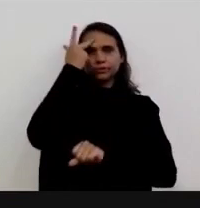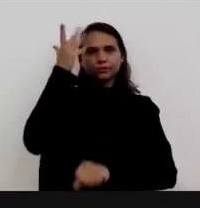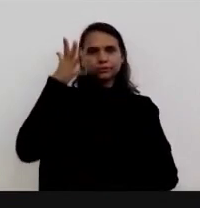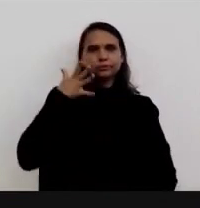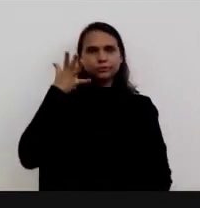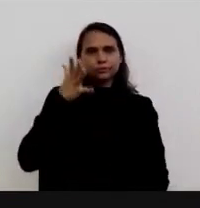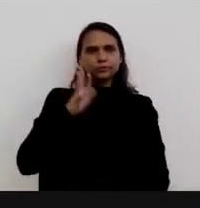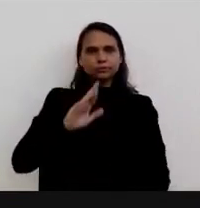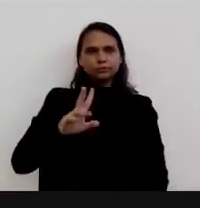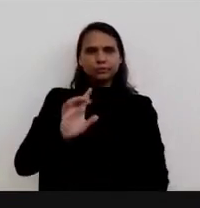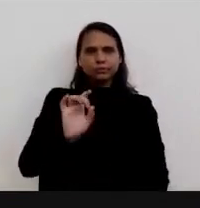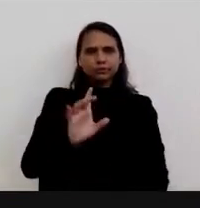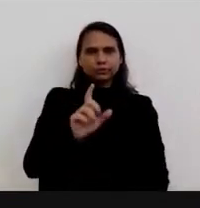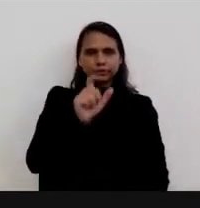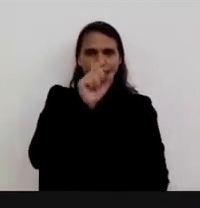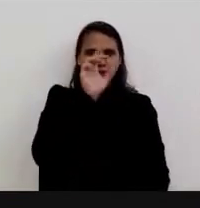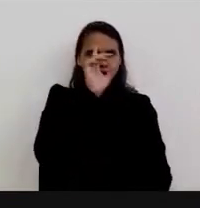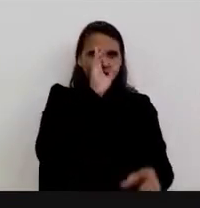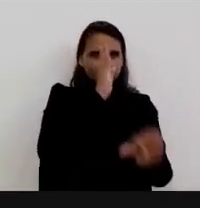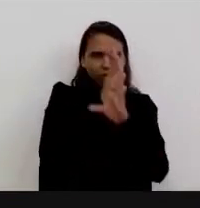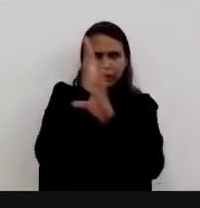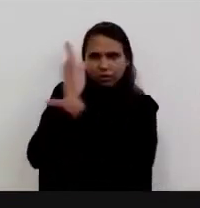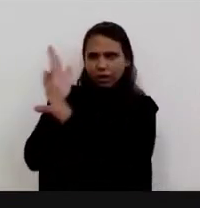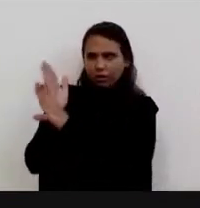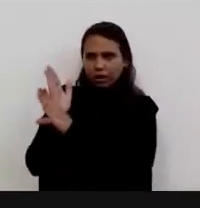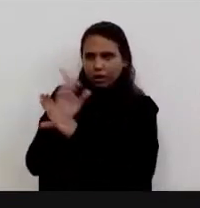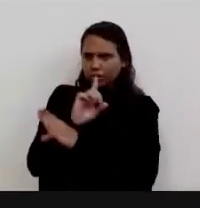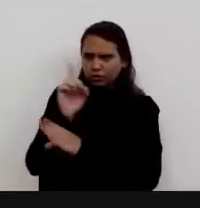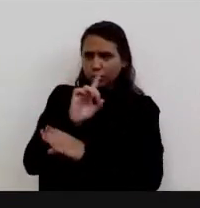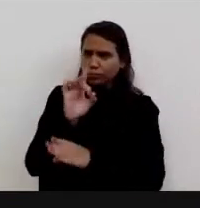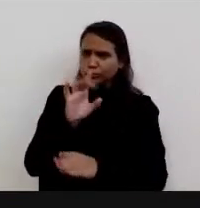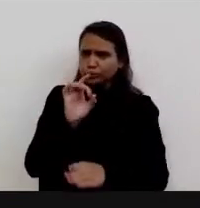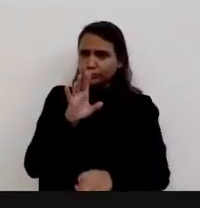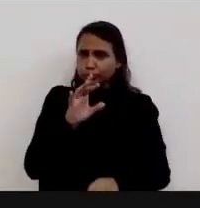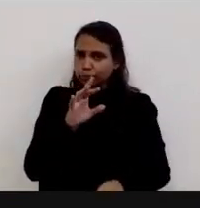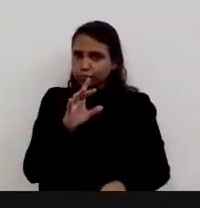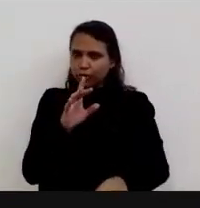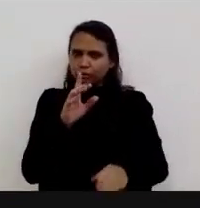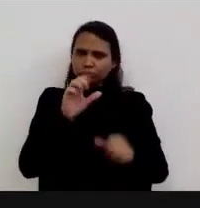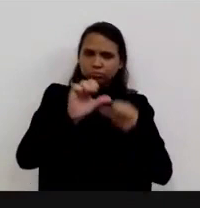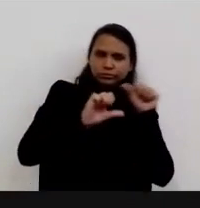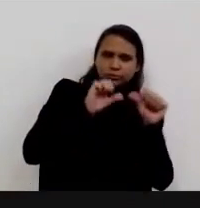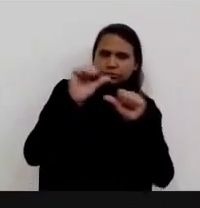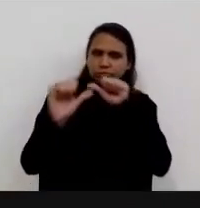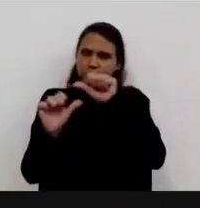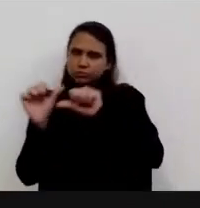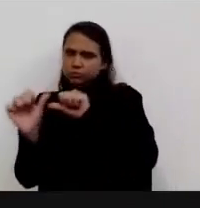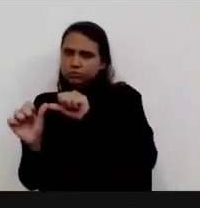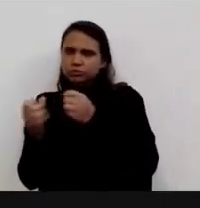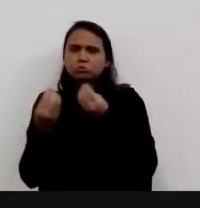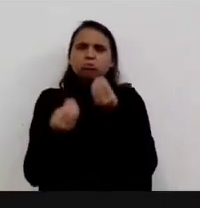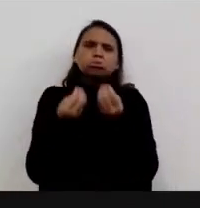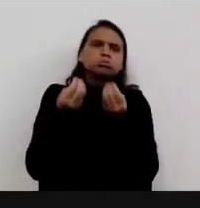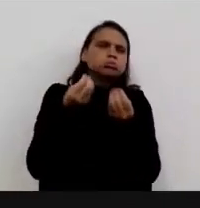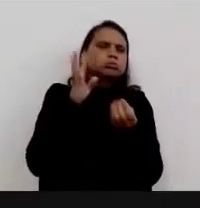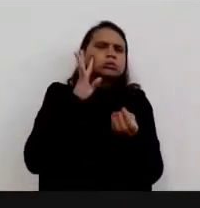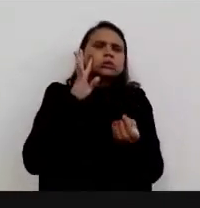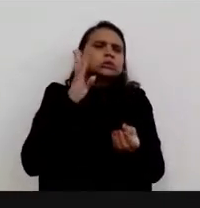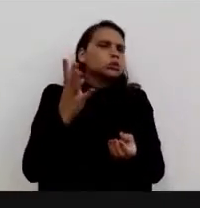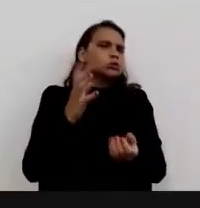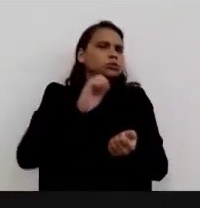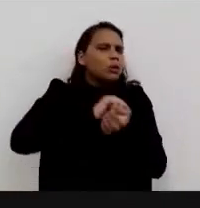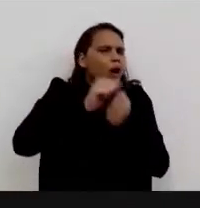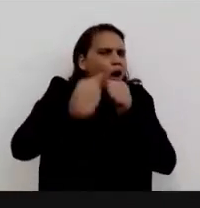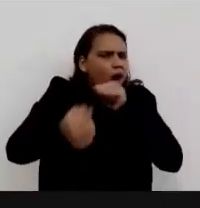a identificação desses oradores, que isso já é uma outra história. Então, a partir disso, a gente começou a procurar quais seriam as melhores soluções